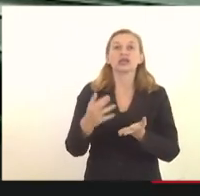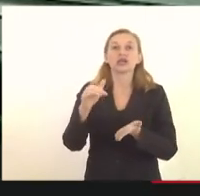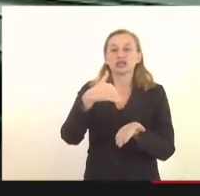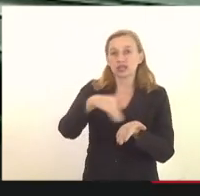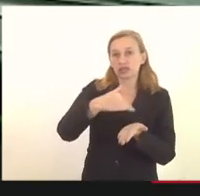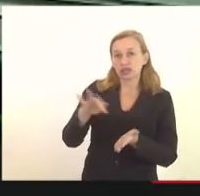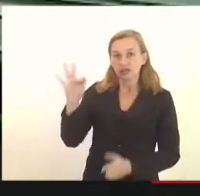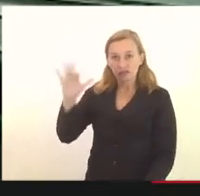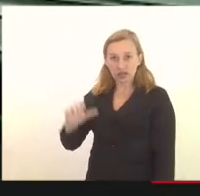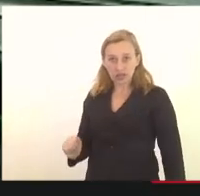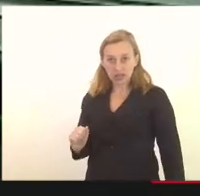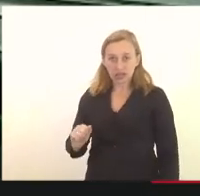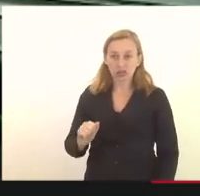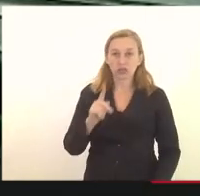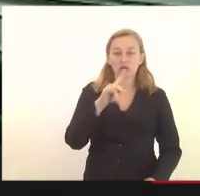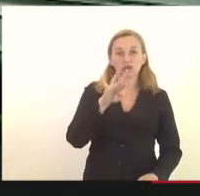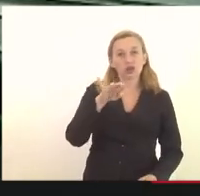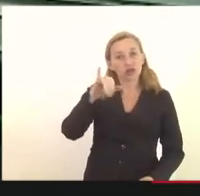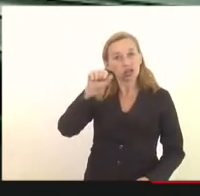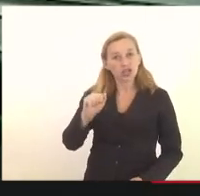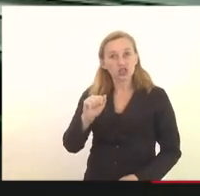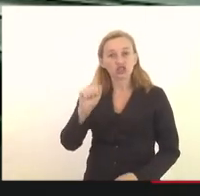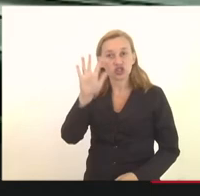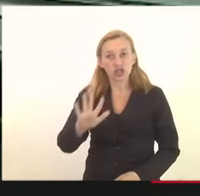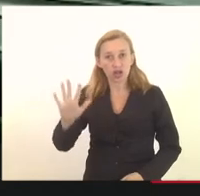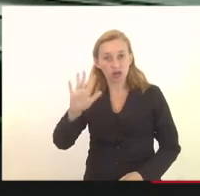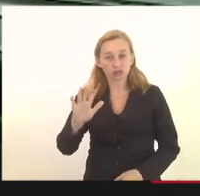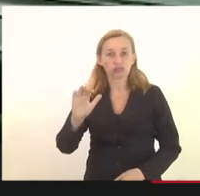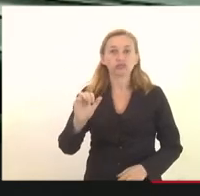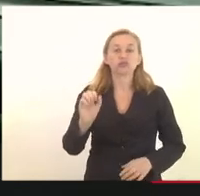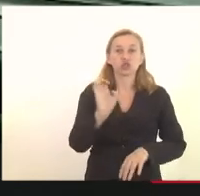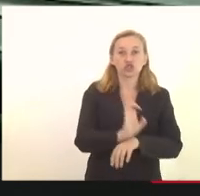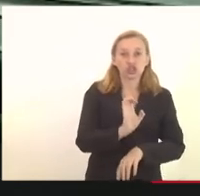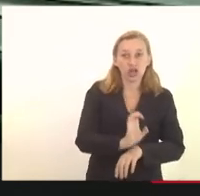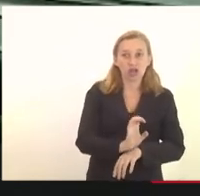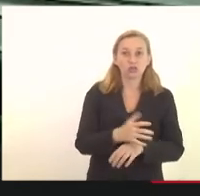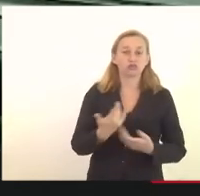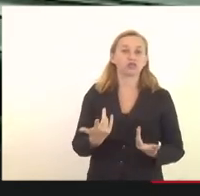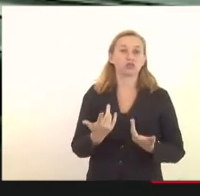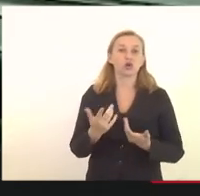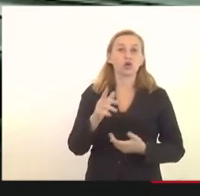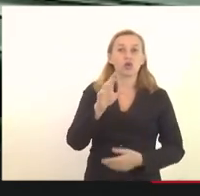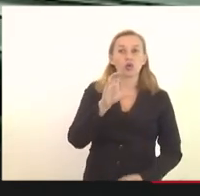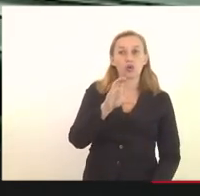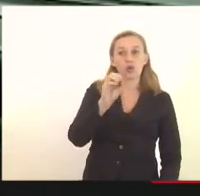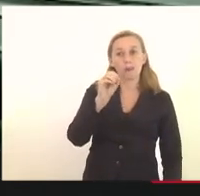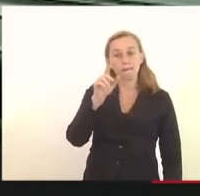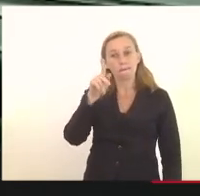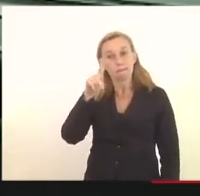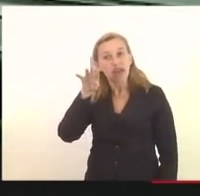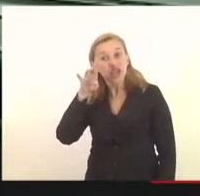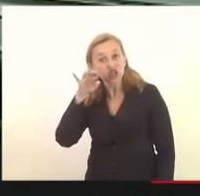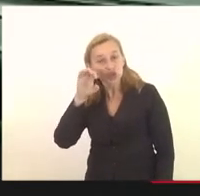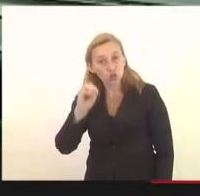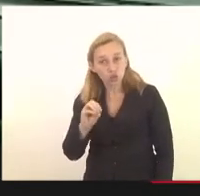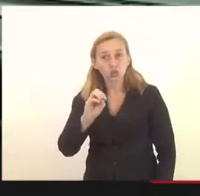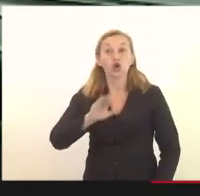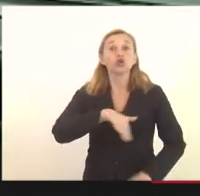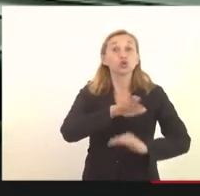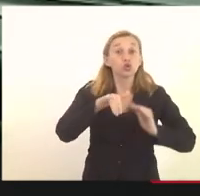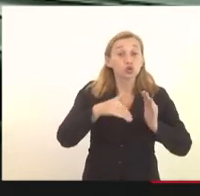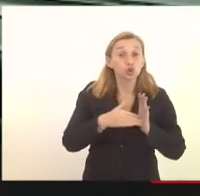do Estado, Assessoria Fiscal, Sinfrerge, né? Onpetro, enfim, todos aqueles